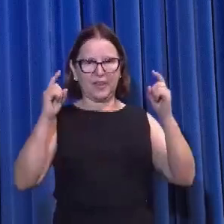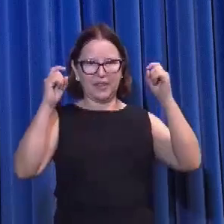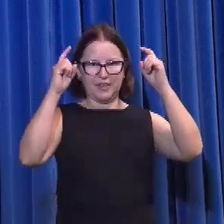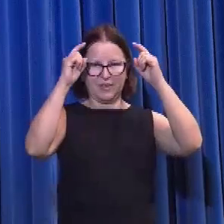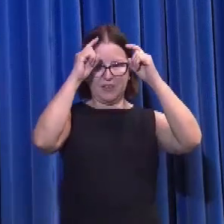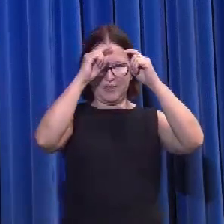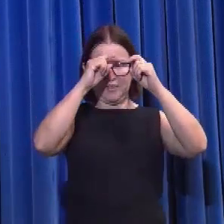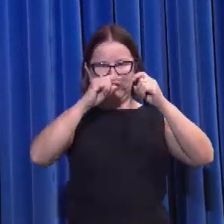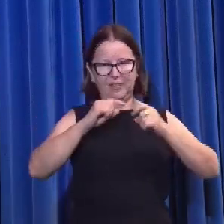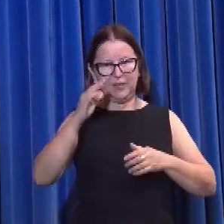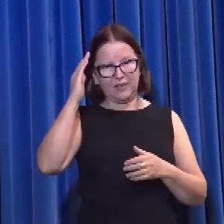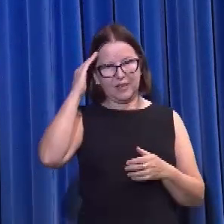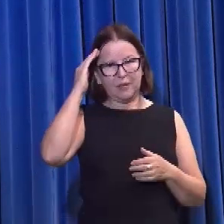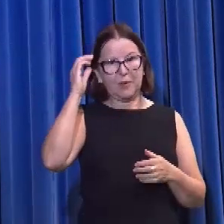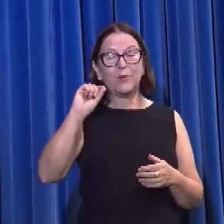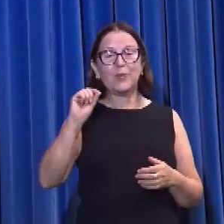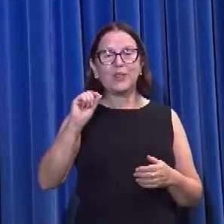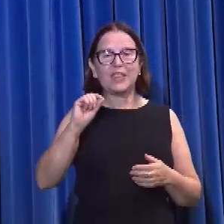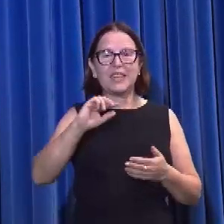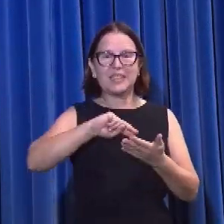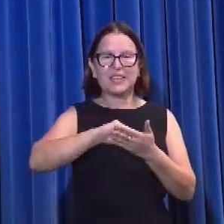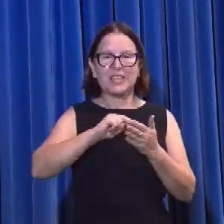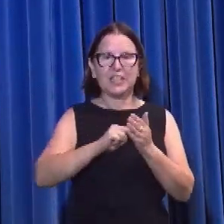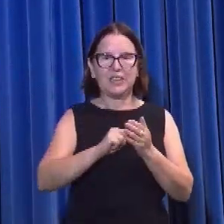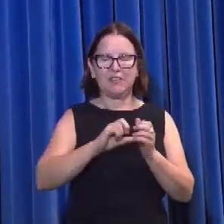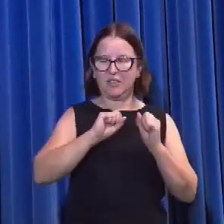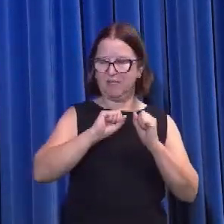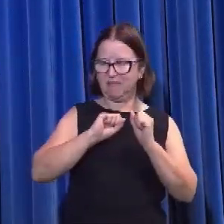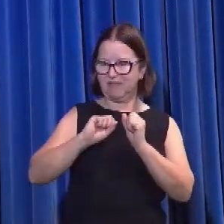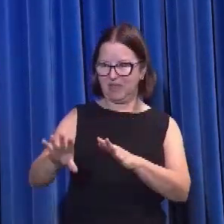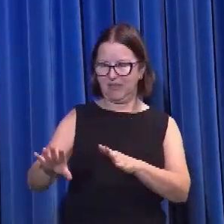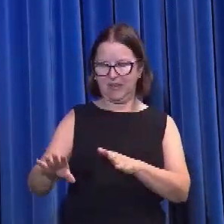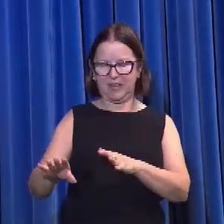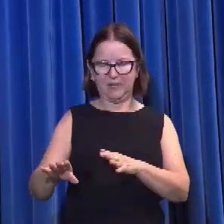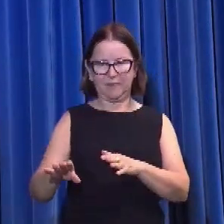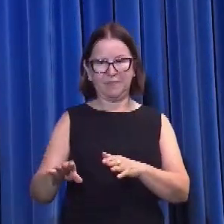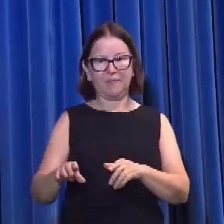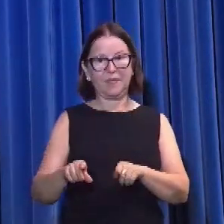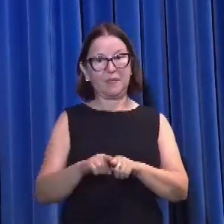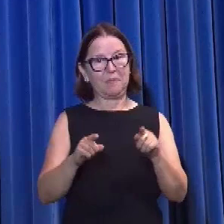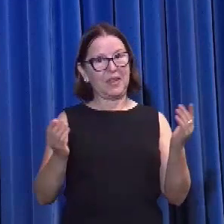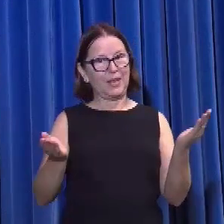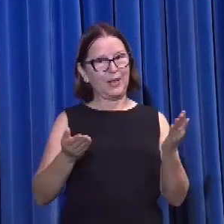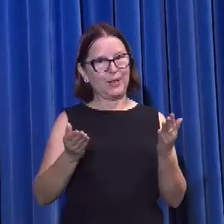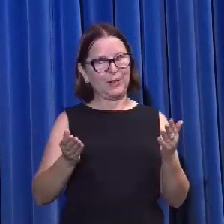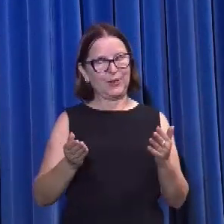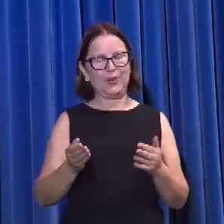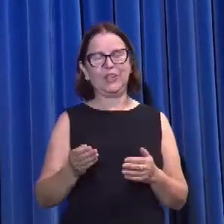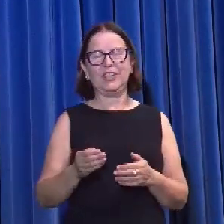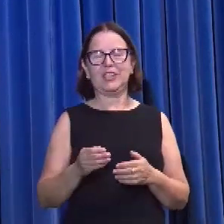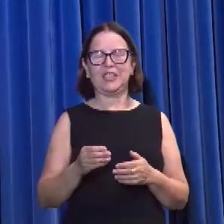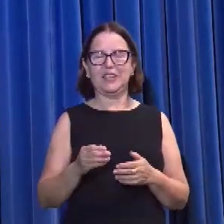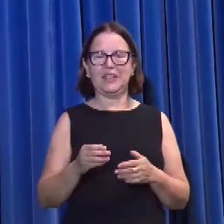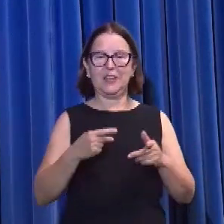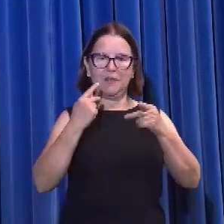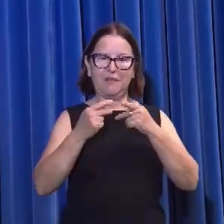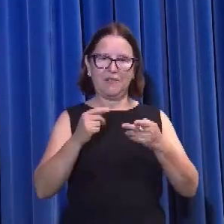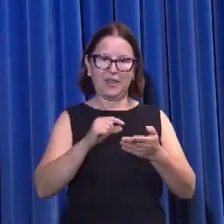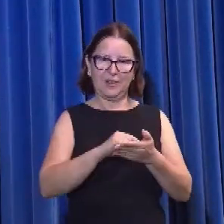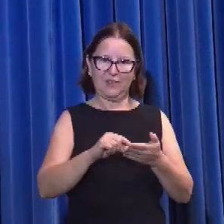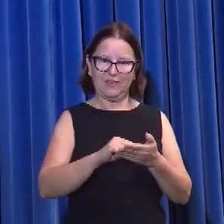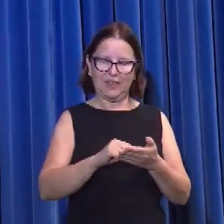que significa esse jogar fora. Mas nós não vamos tratar disto aqui. Mas o verso